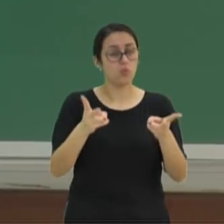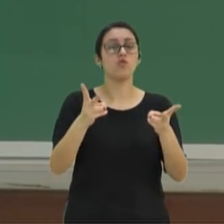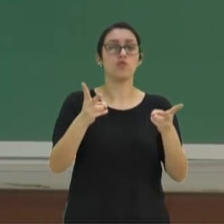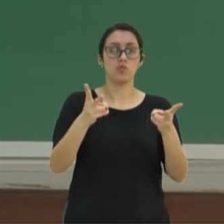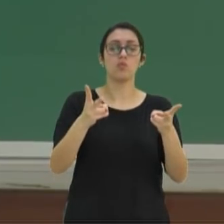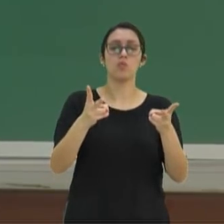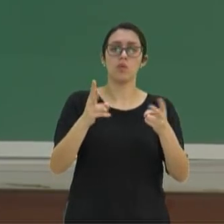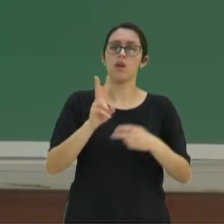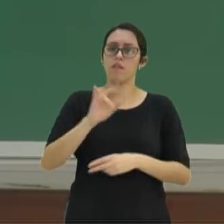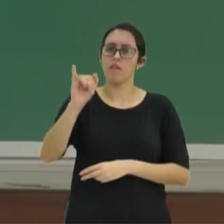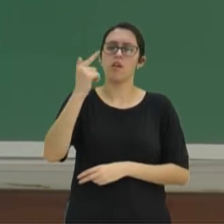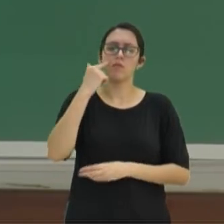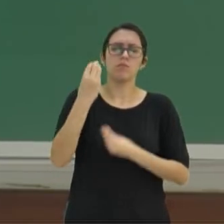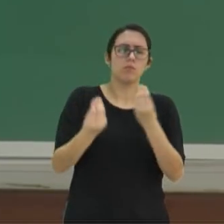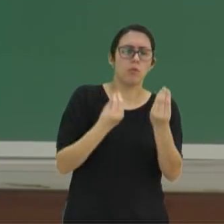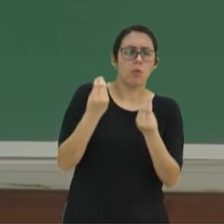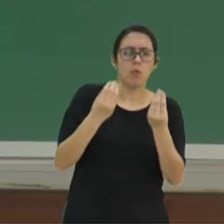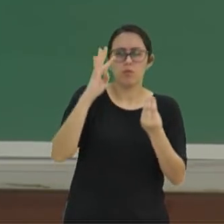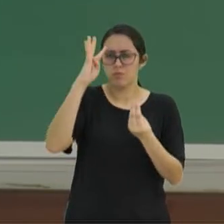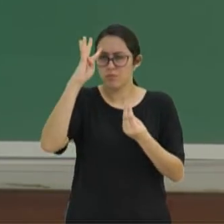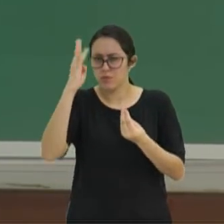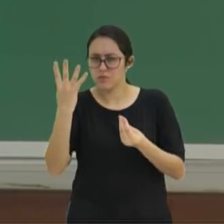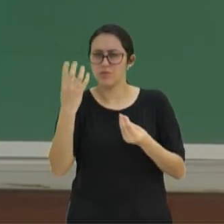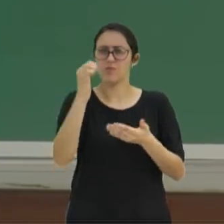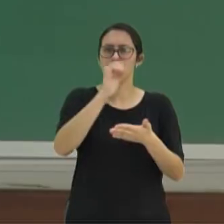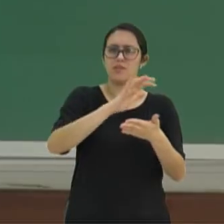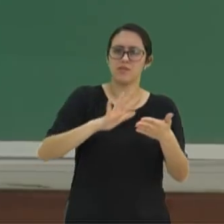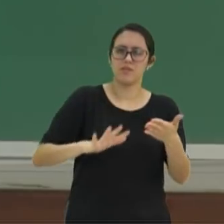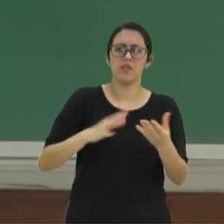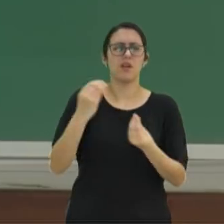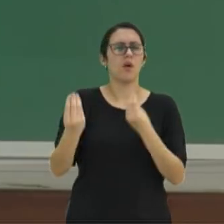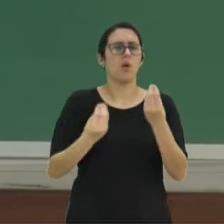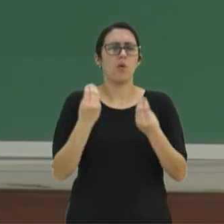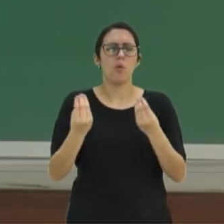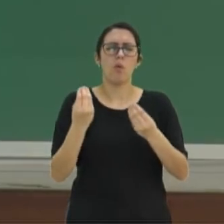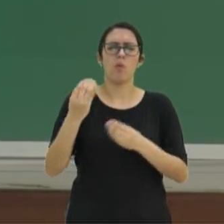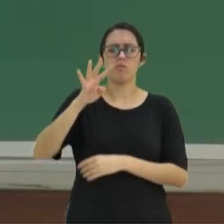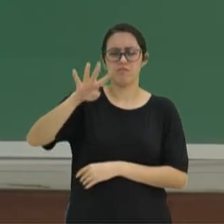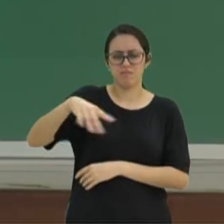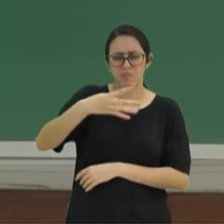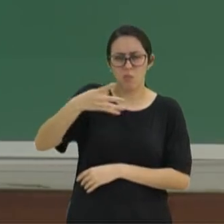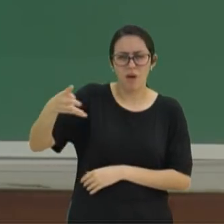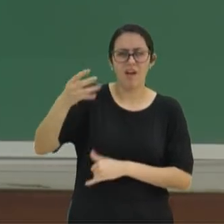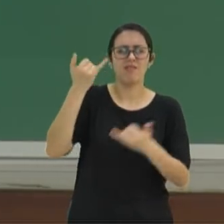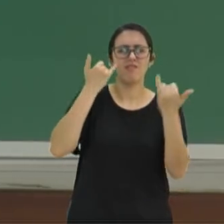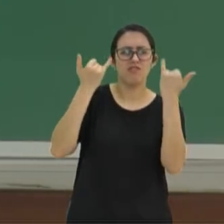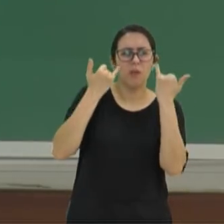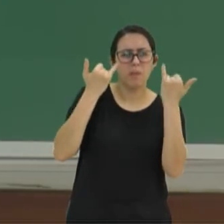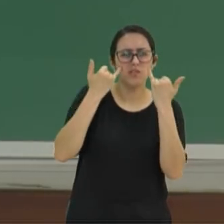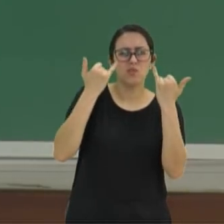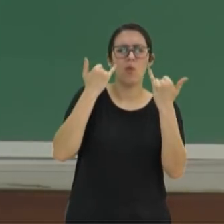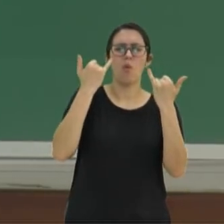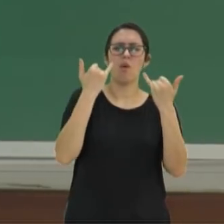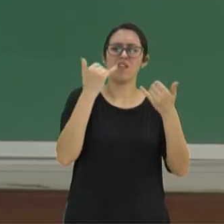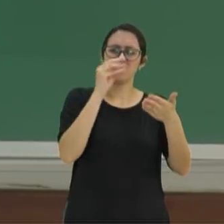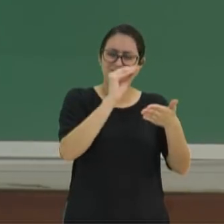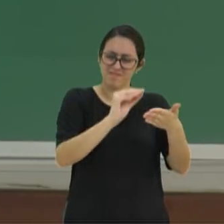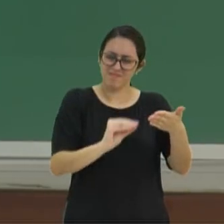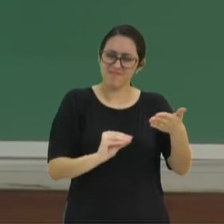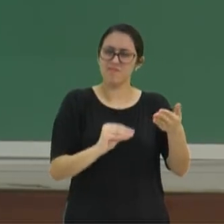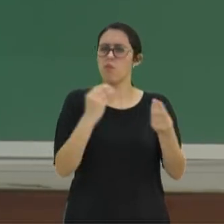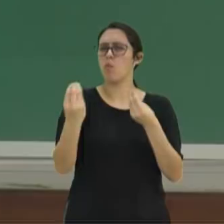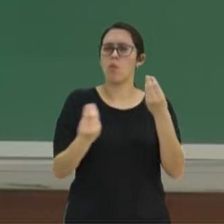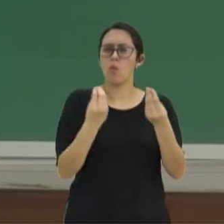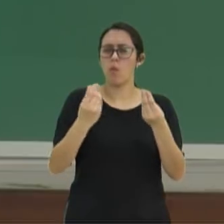resolvendo alguns probleminhas, que é montar esse quadro, essas informações, onde eu conheço